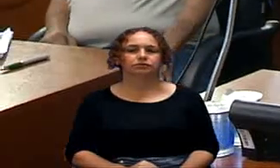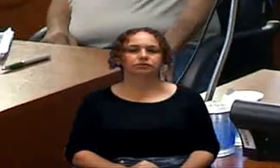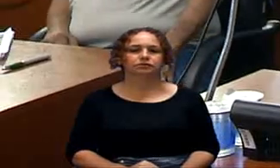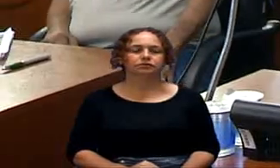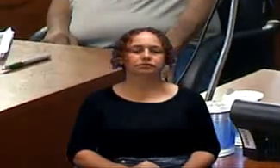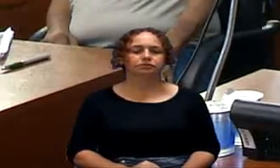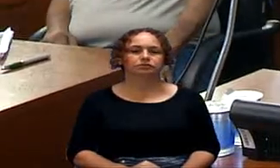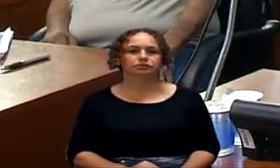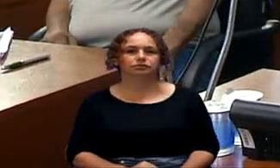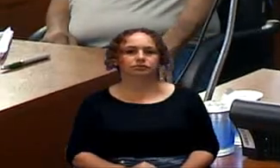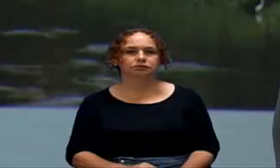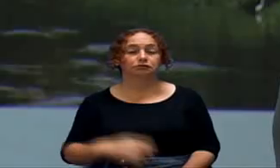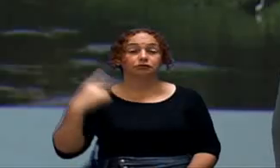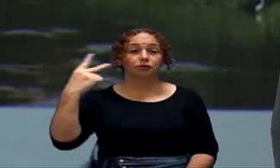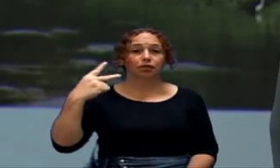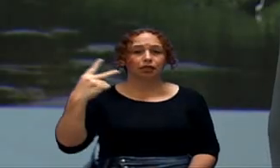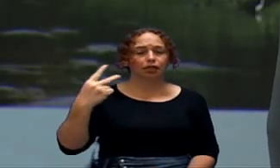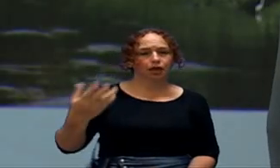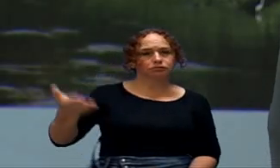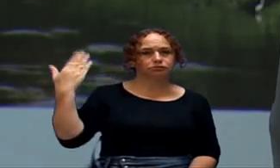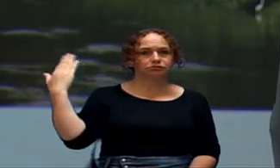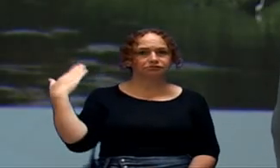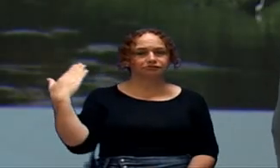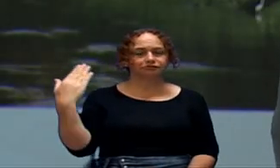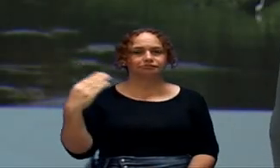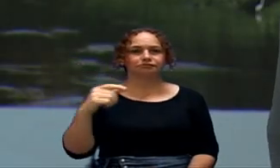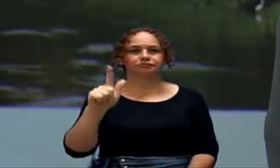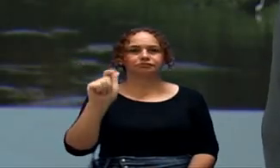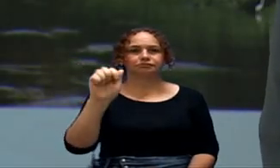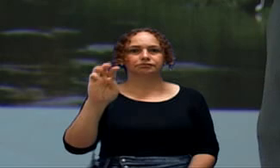Ex-vereador Gabriel Bittencourt.